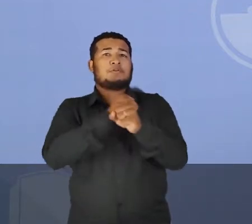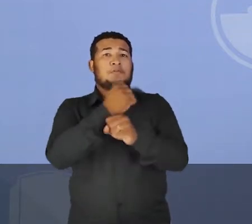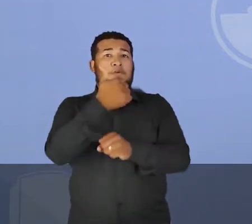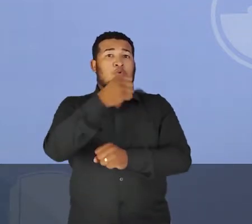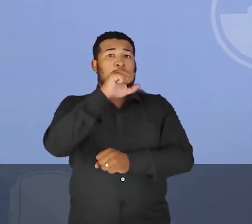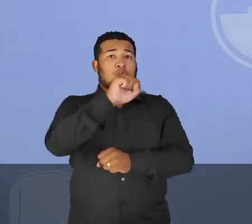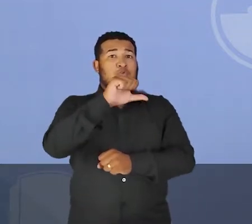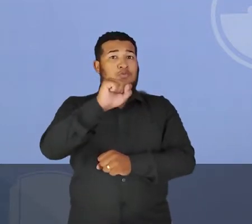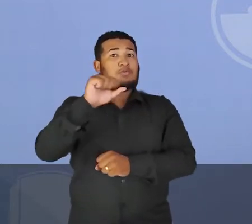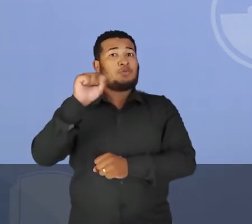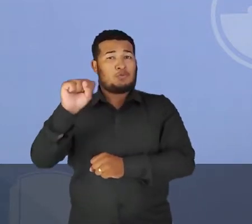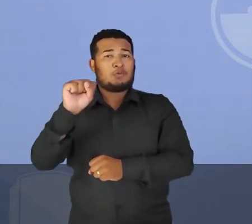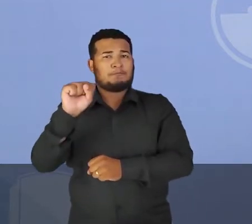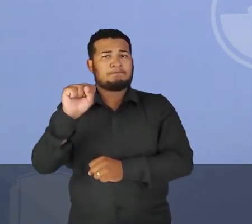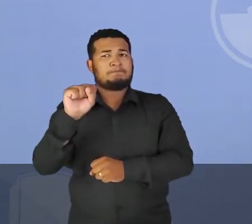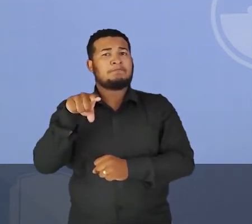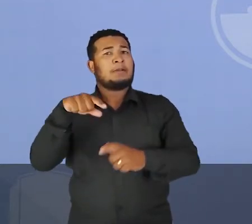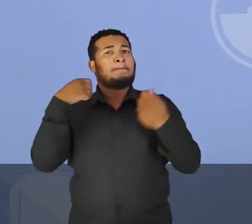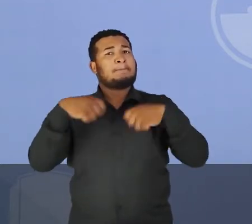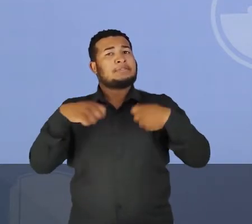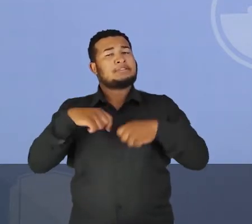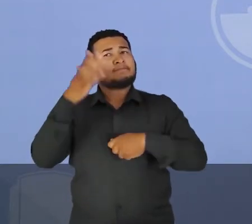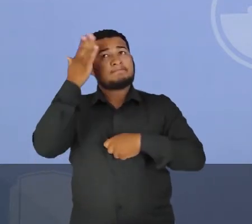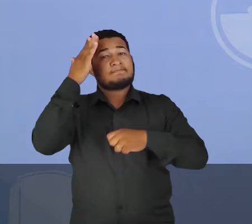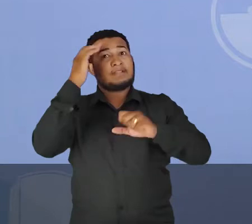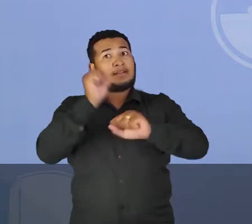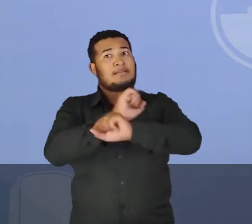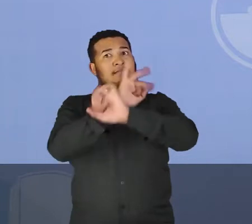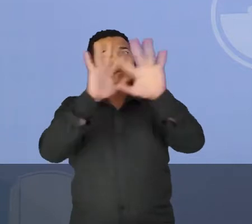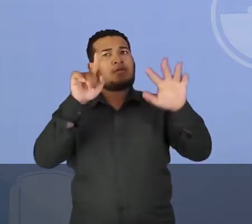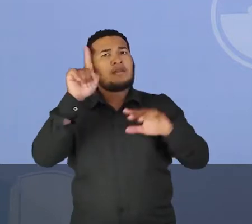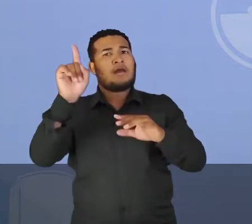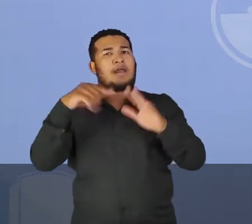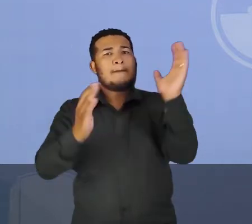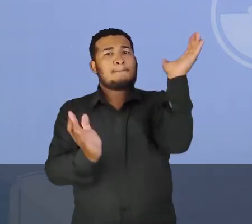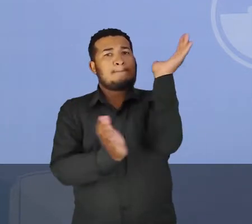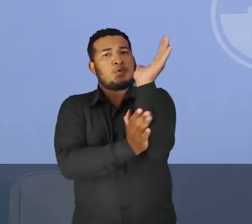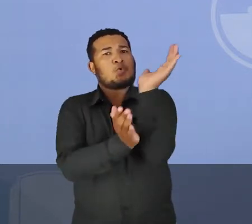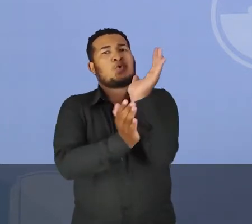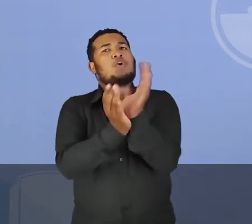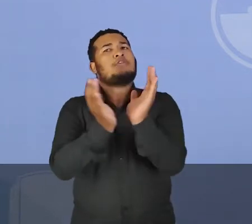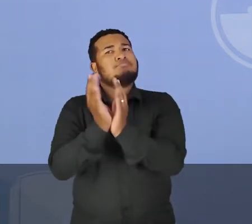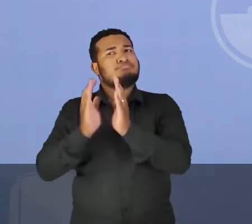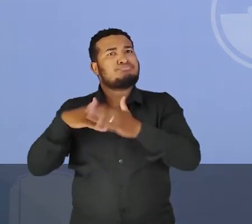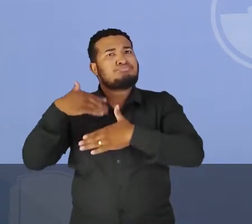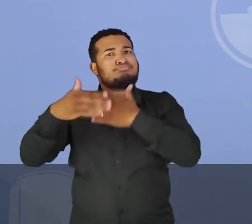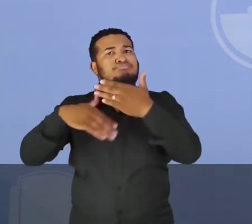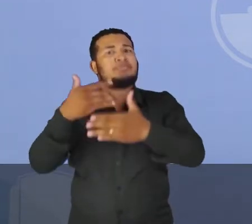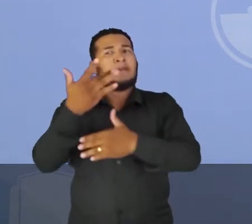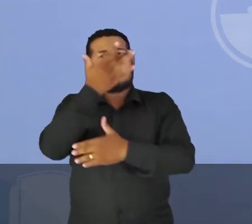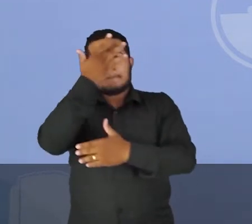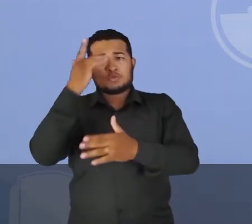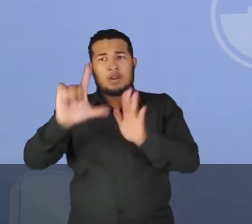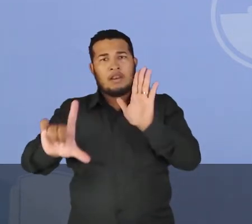1888, a gente tem que entender que aquilo lá foi um processo burocrático. Alguém foi lá, assinou uma lei e disse assim, agora